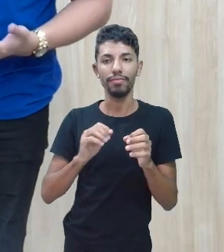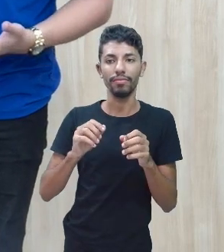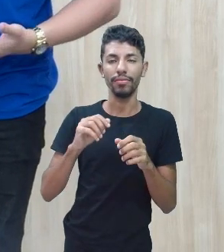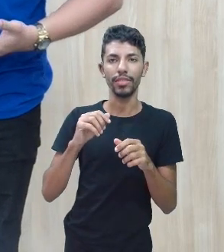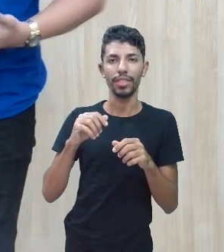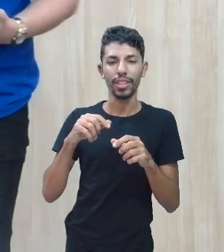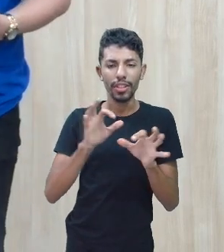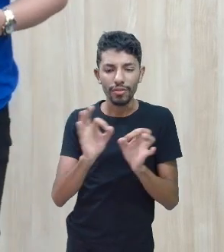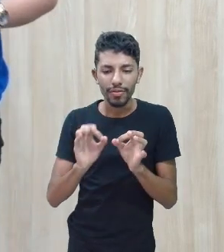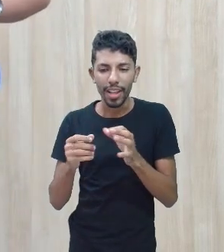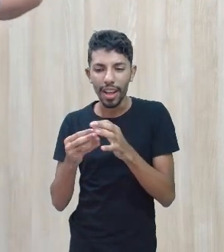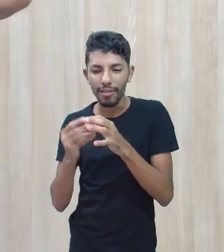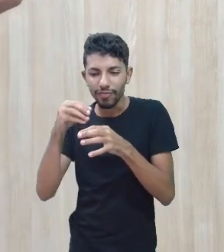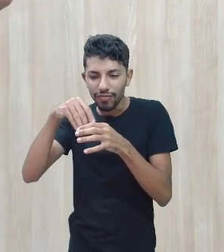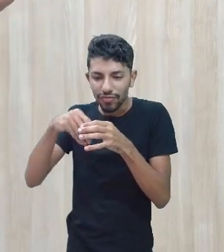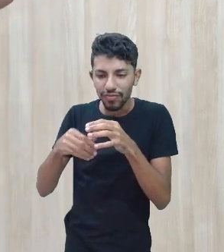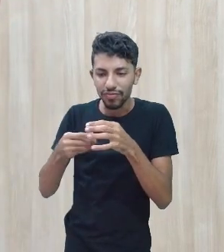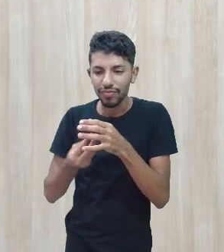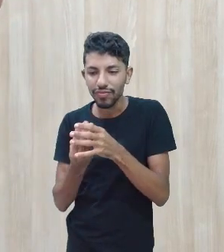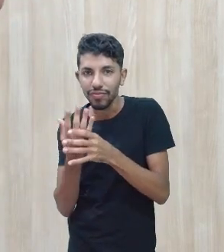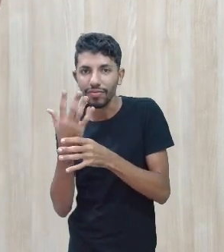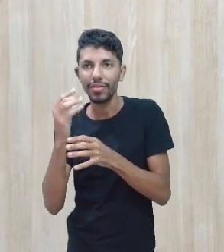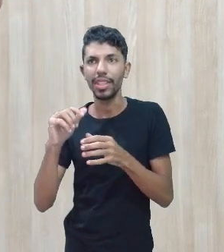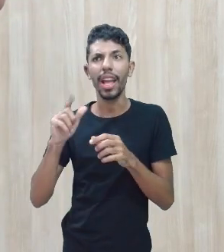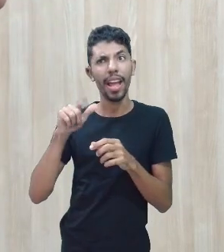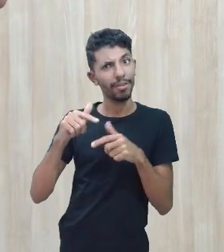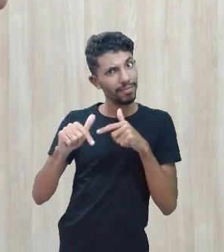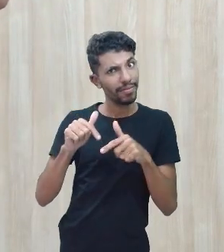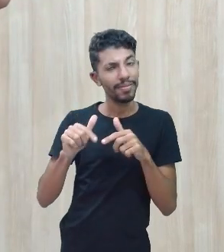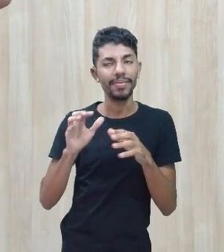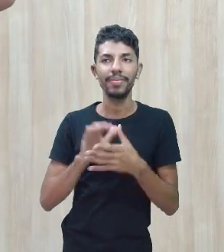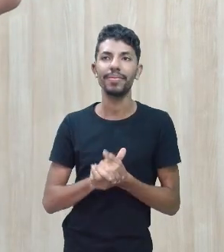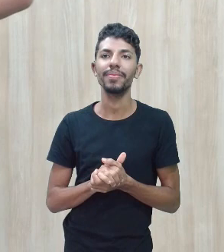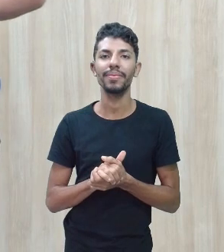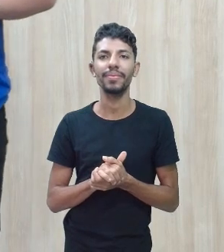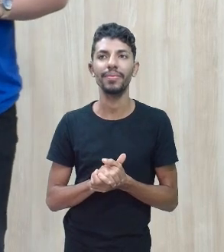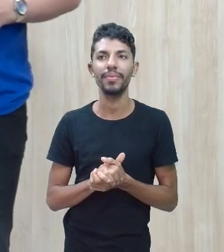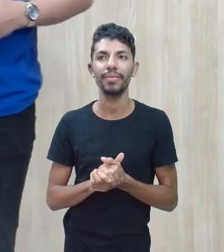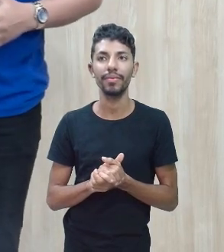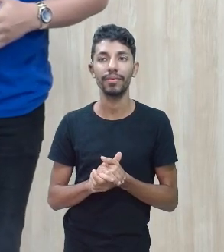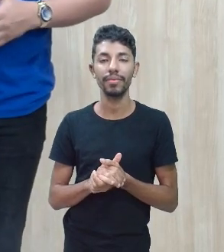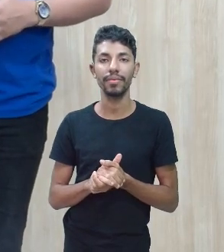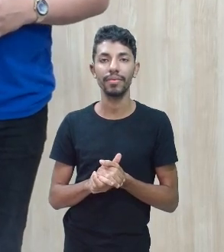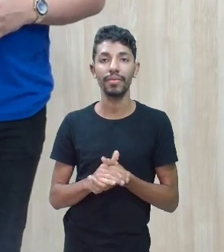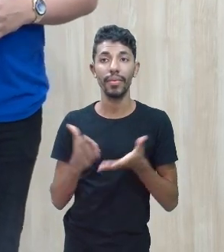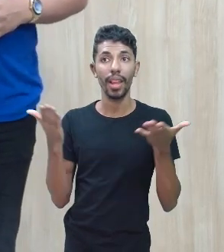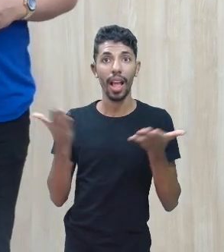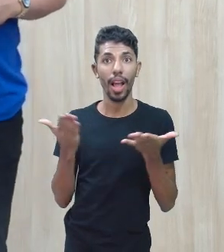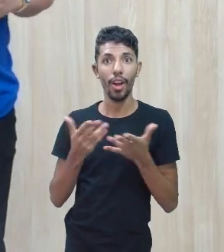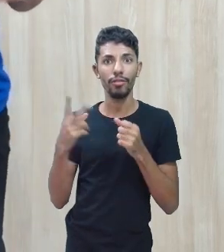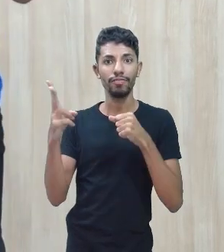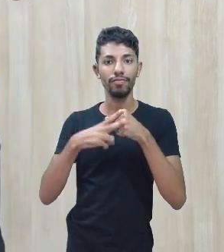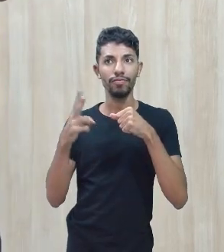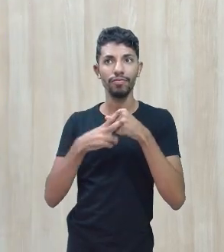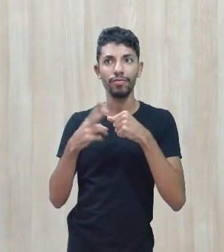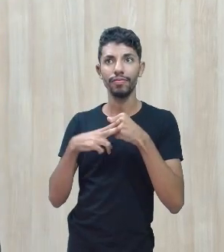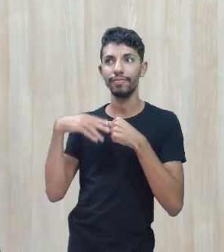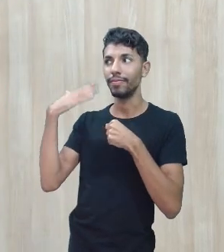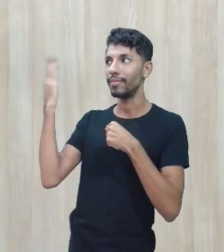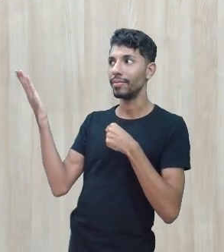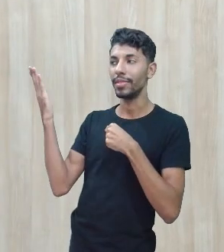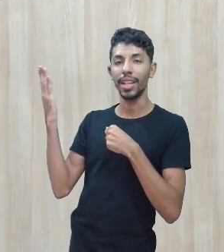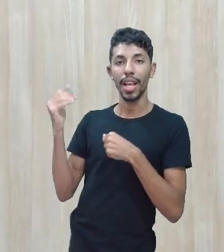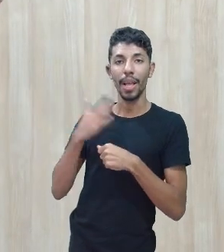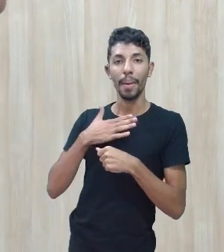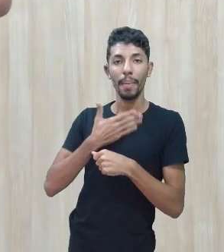todo um trabalho, né? Tem gente que compra ali as pazinhas e por aí vai. E aí eu estou falando agora de um verbo do qual o meu amigo professor André é